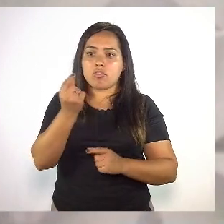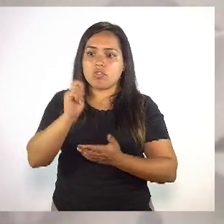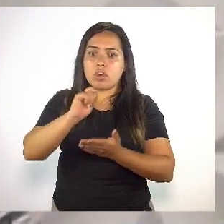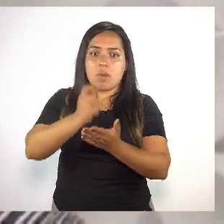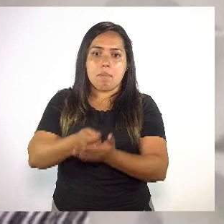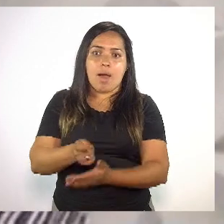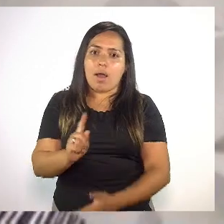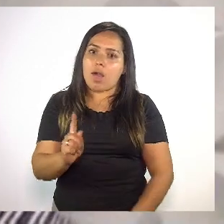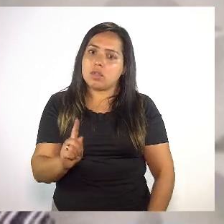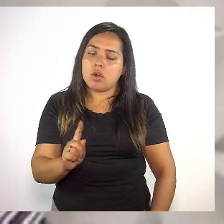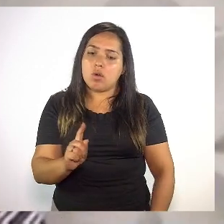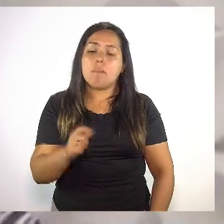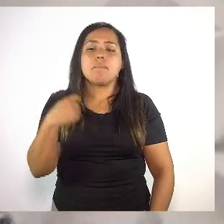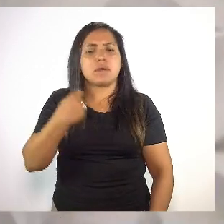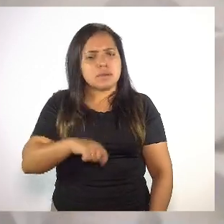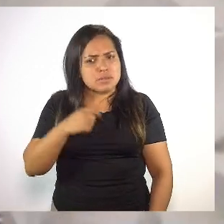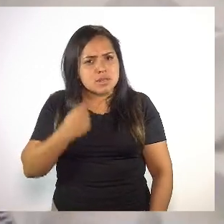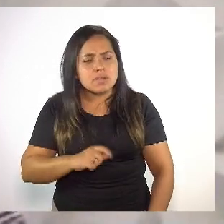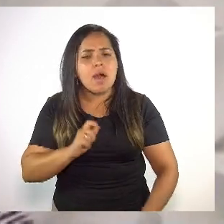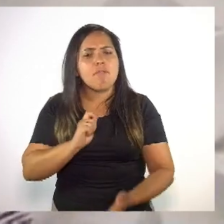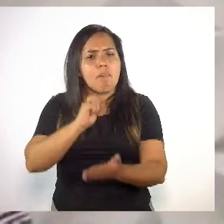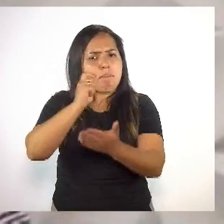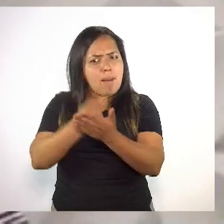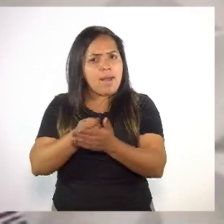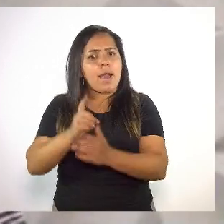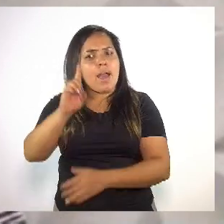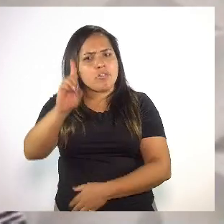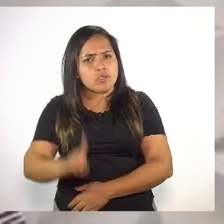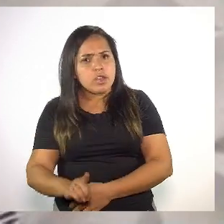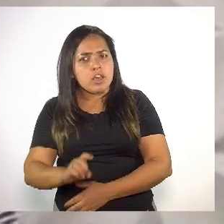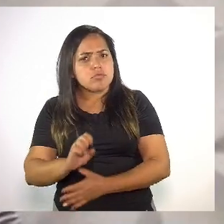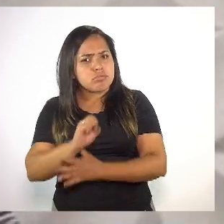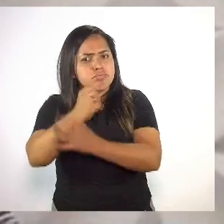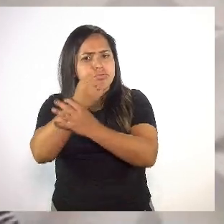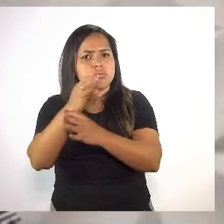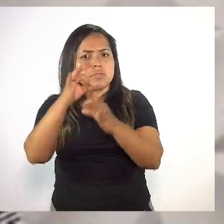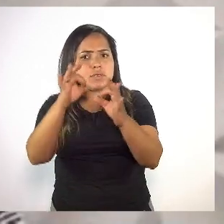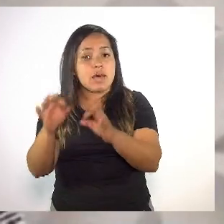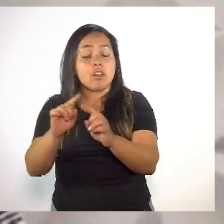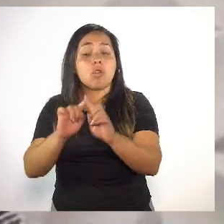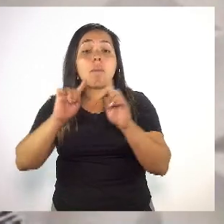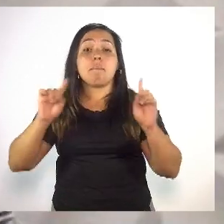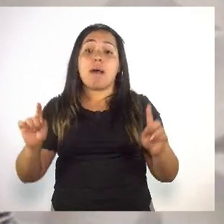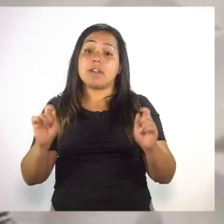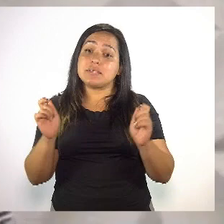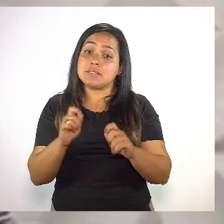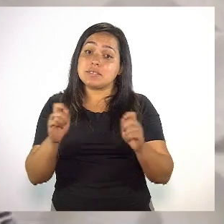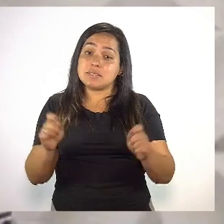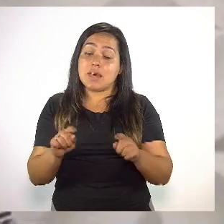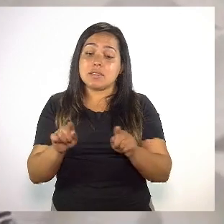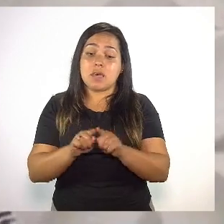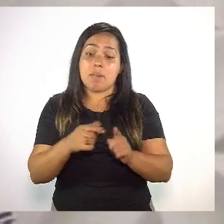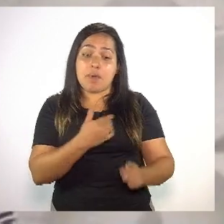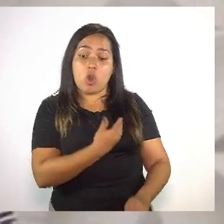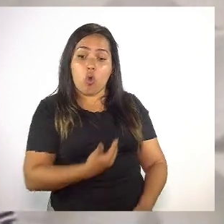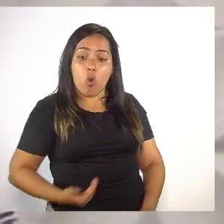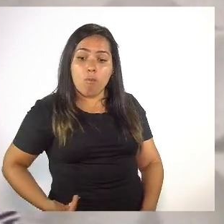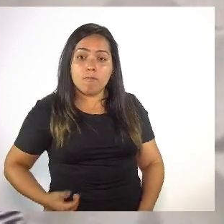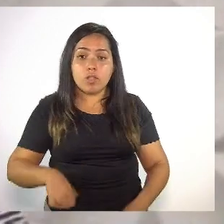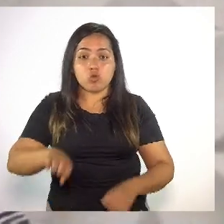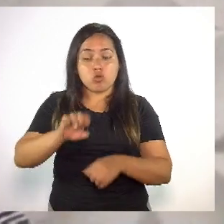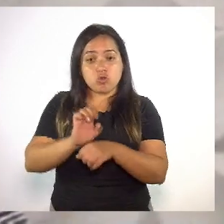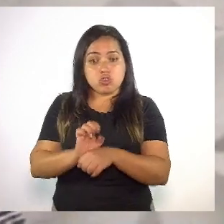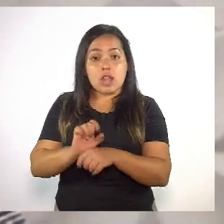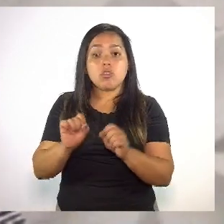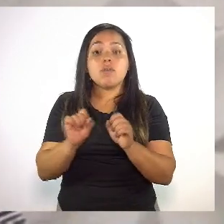o seu salário ou o recebimento de algum direito ou garantia. Mas caberia, sim, ao governo do Estado